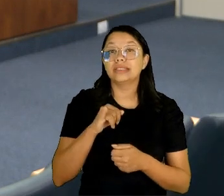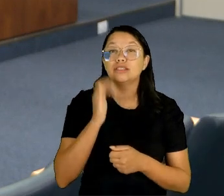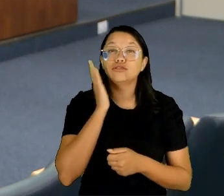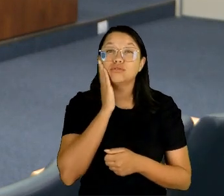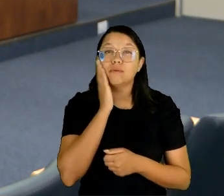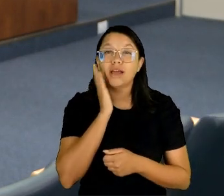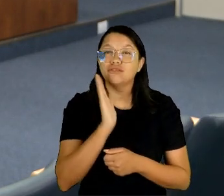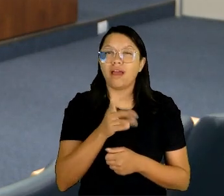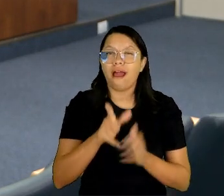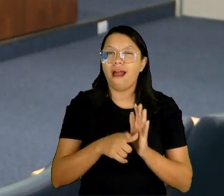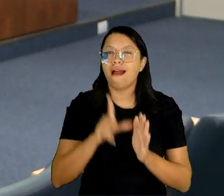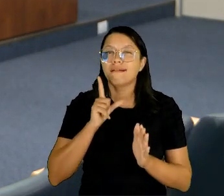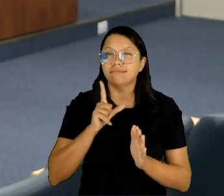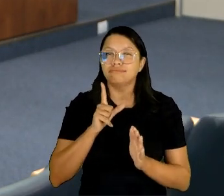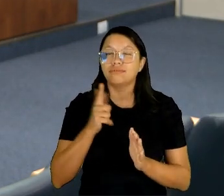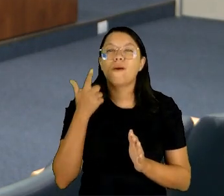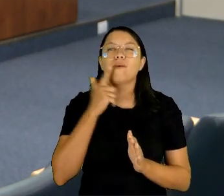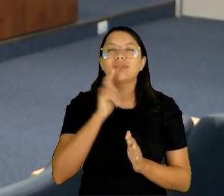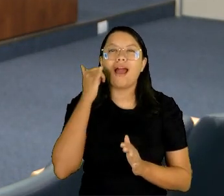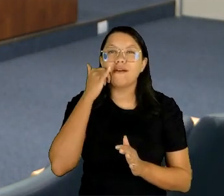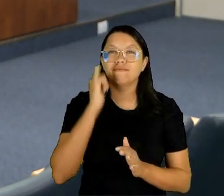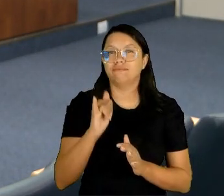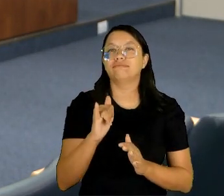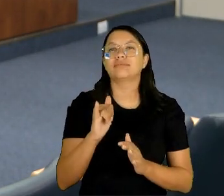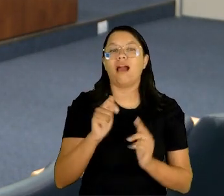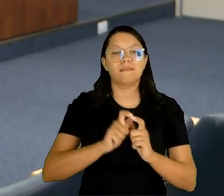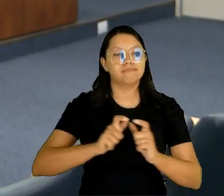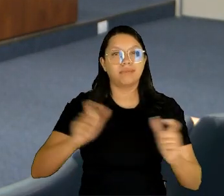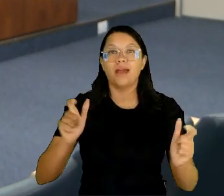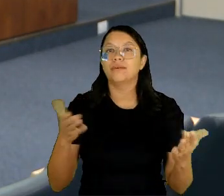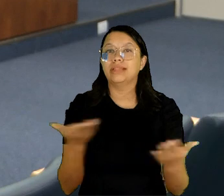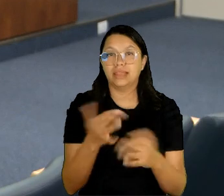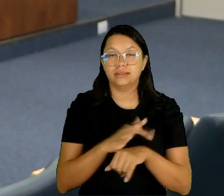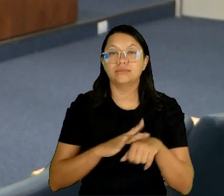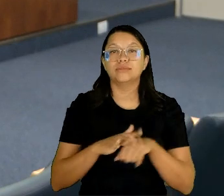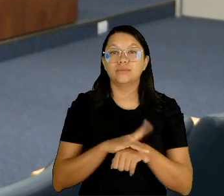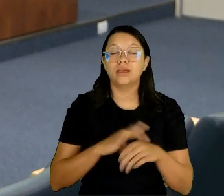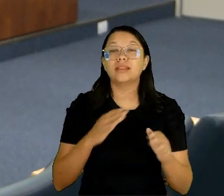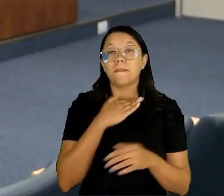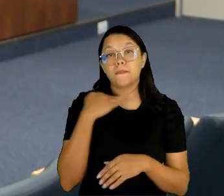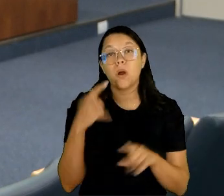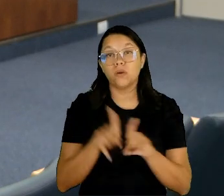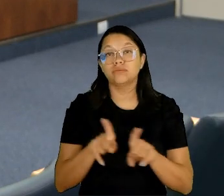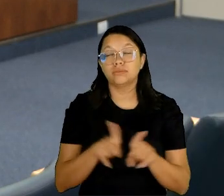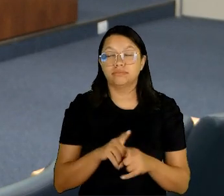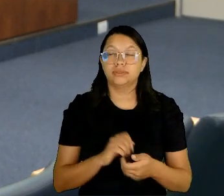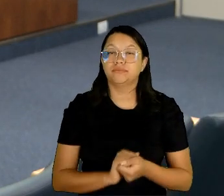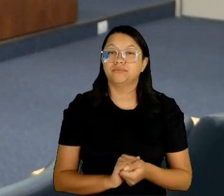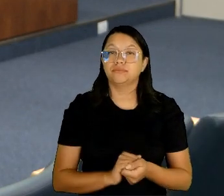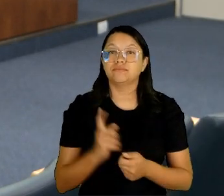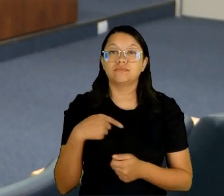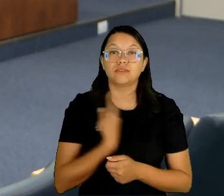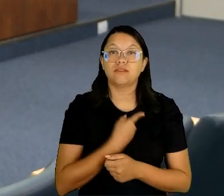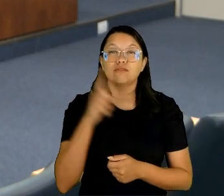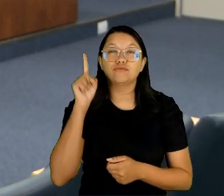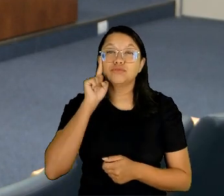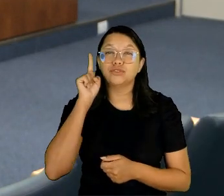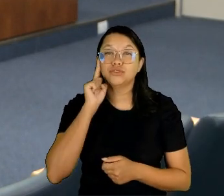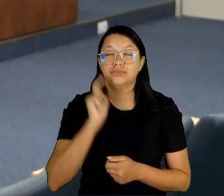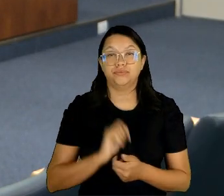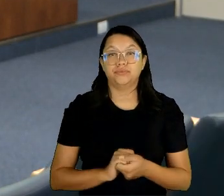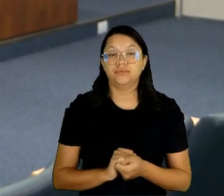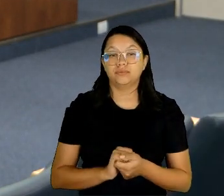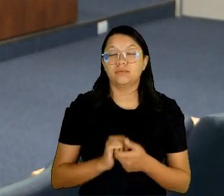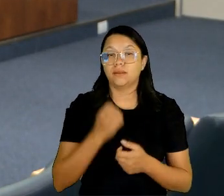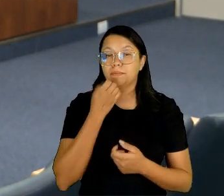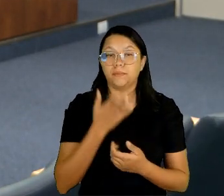quais são esses fatores de risco, a gente consegue prevenir grande parte dessas doenças e dessas mortes do nosso dia a